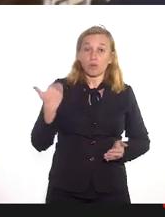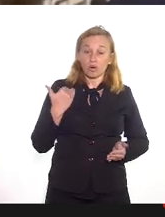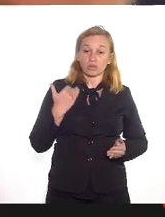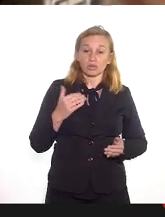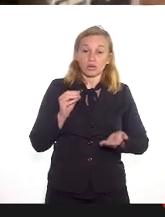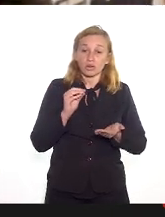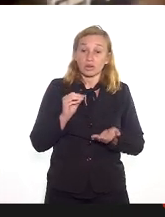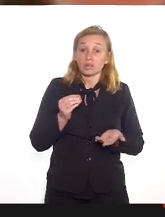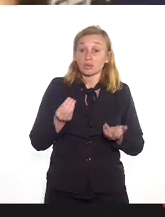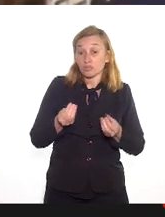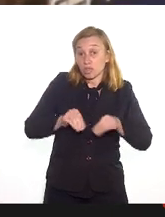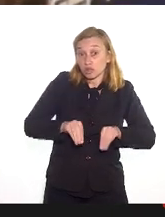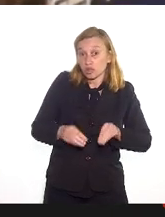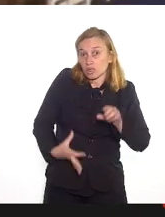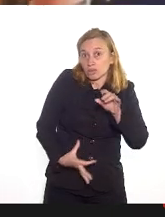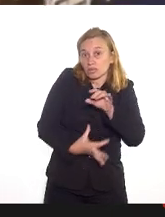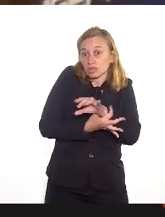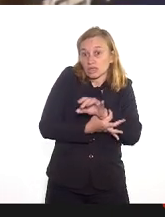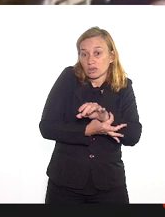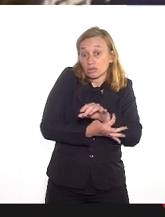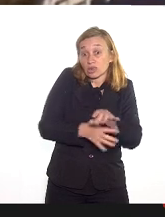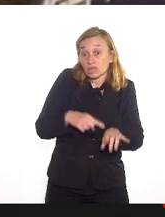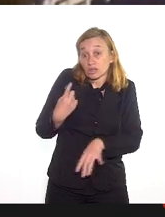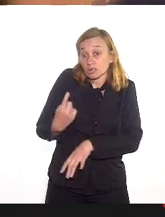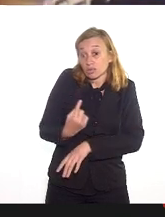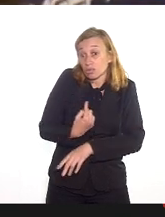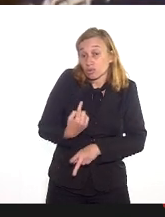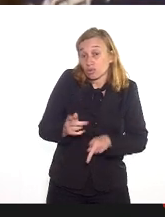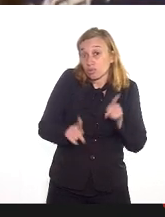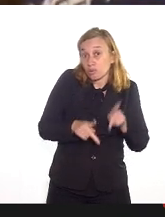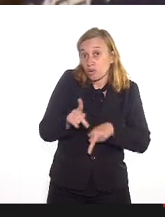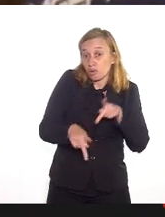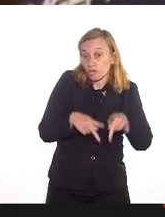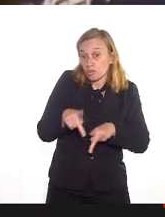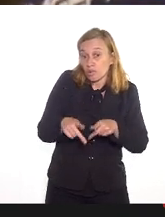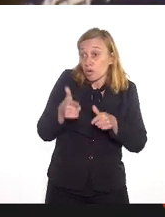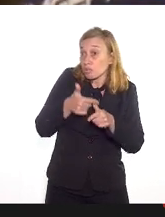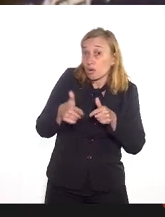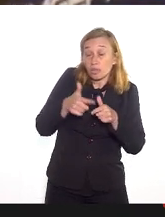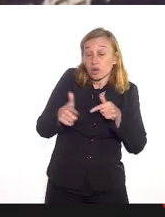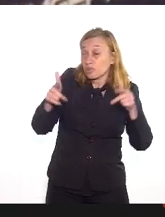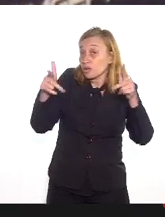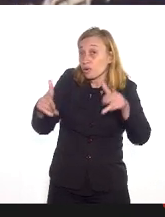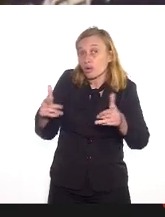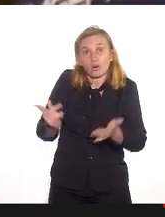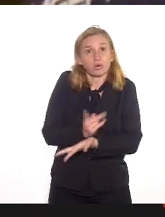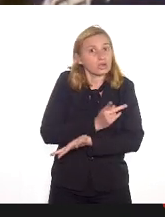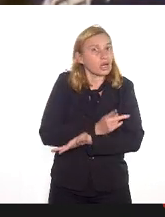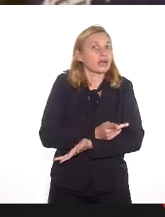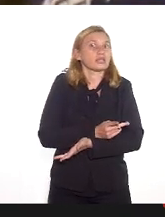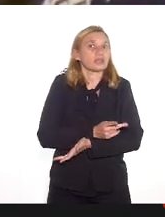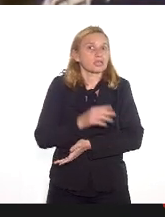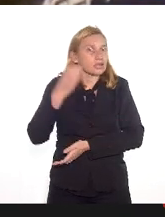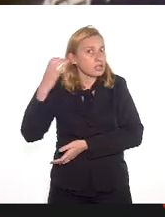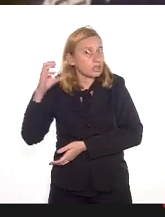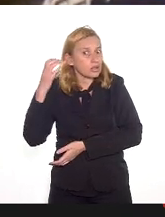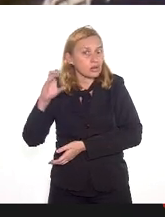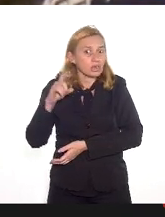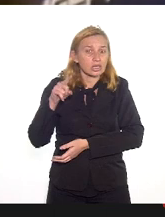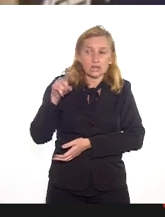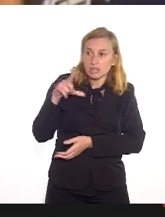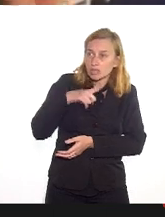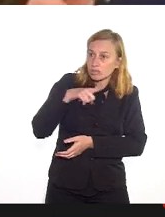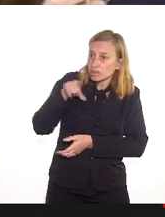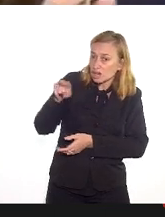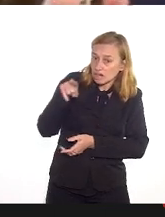população, porque tem de tudo naquele fundo da Bahia. E é o mesmo problema que acontece com o Niterói. Ali nós teremos que